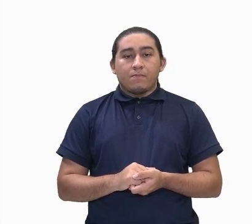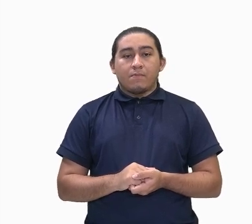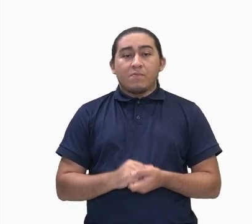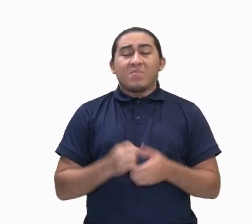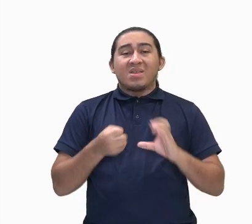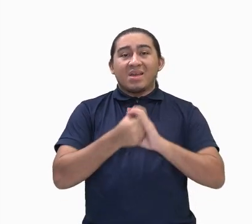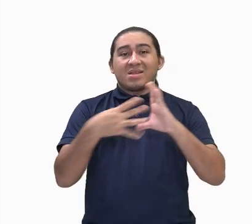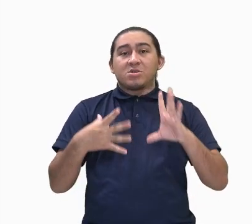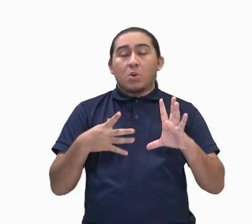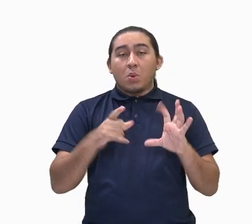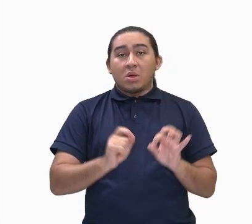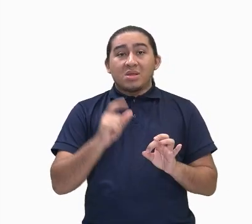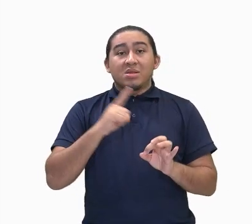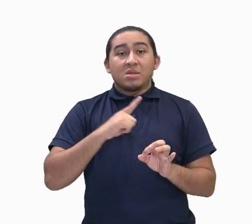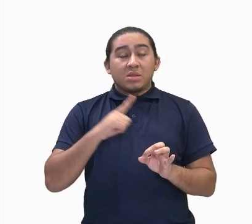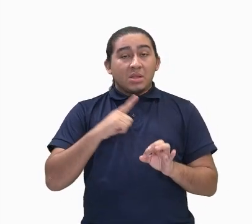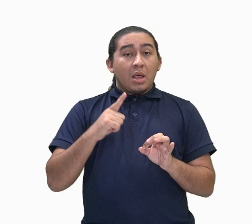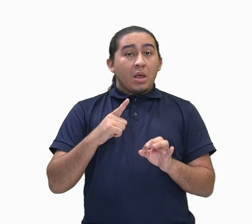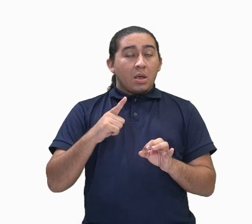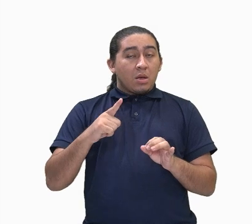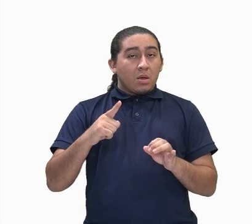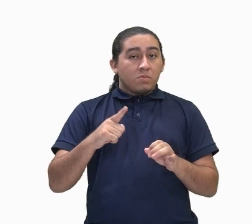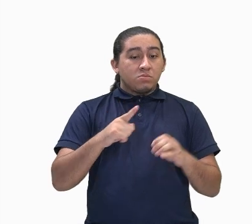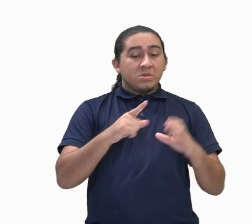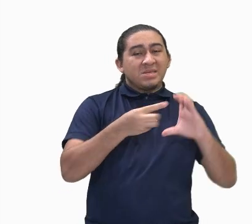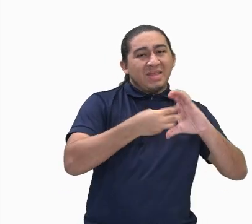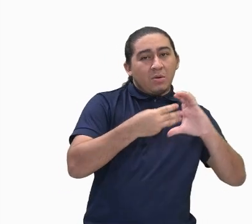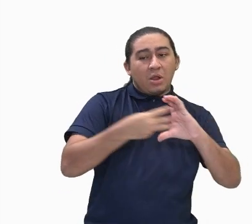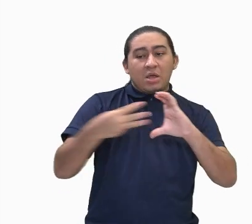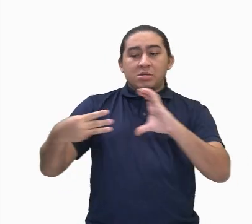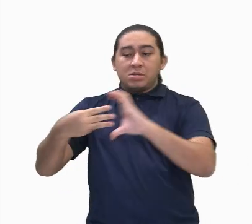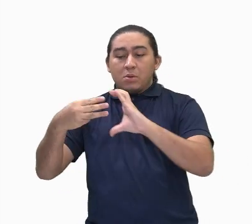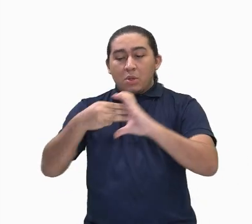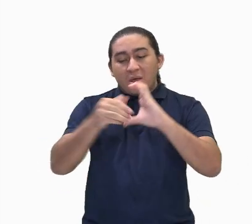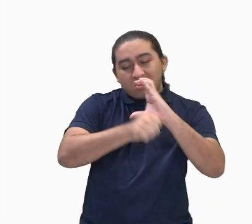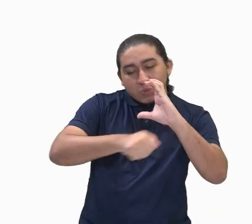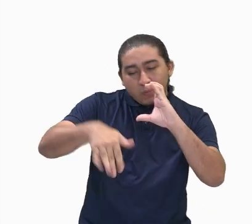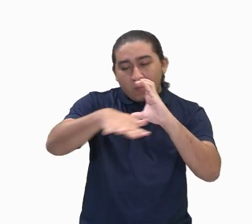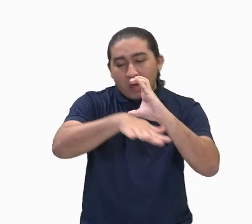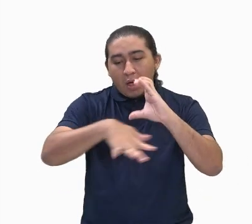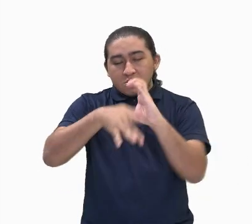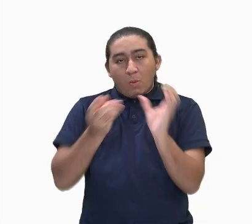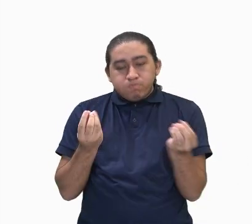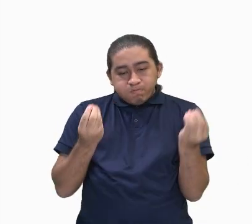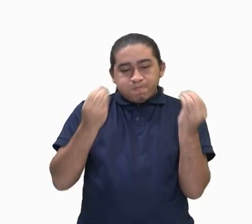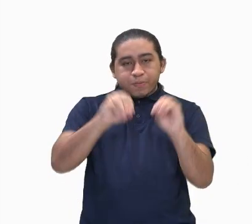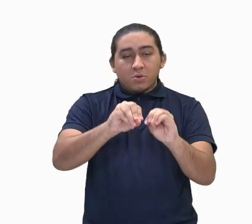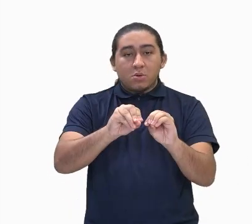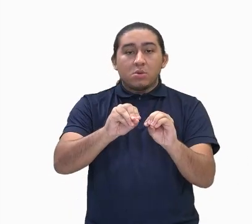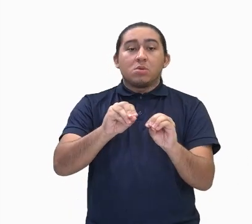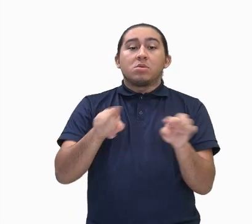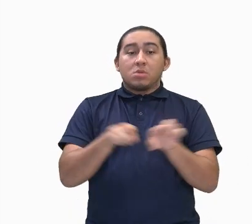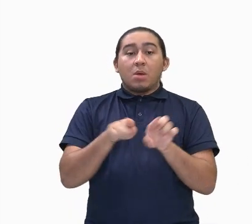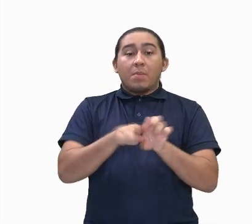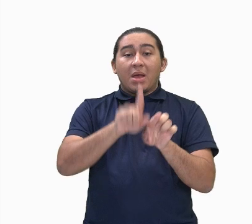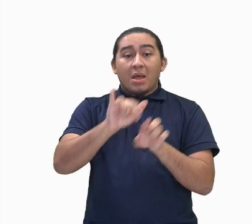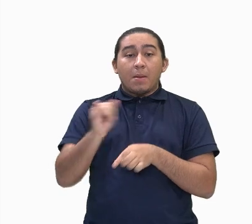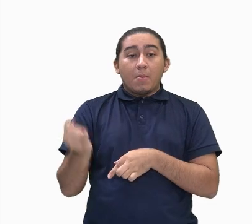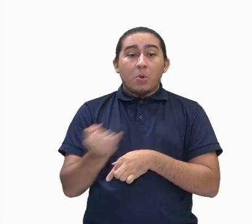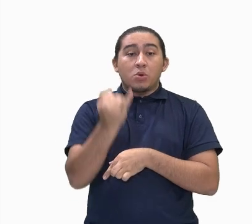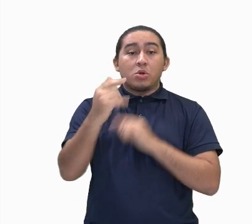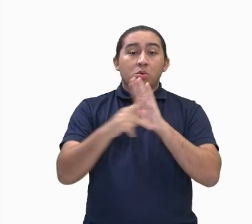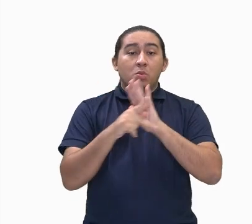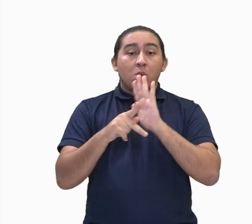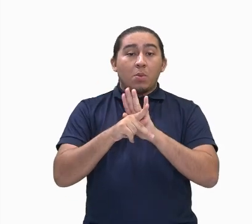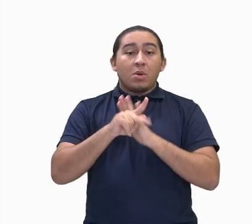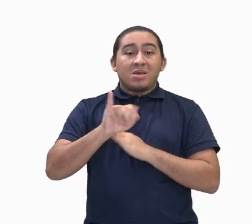dos espaços intercelulares do corpo e a importante intérfase ou interfase entre os